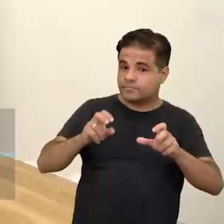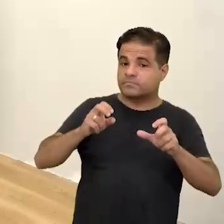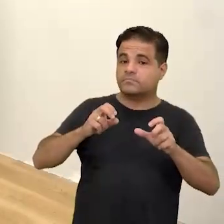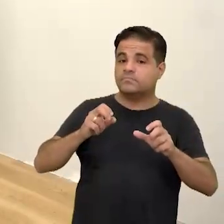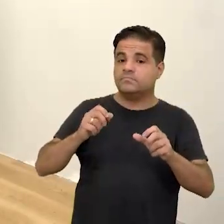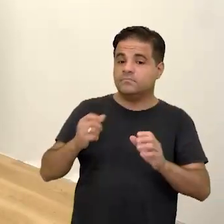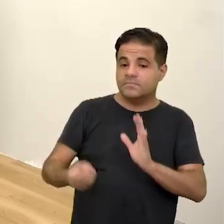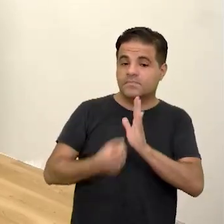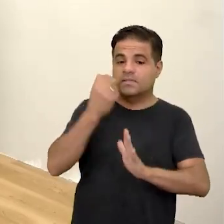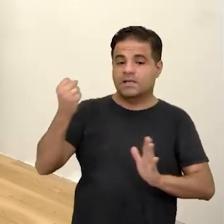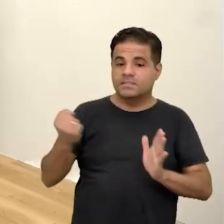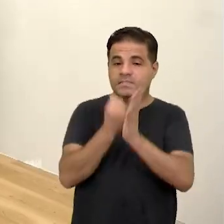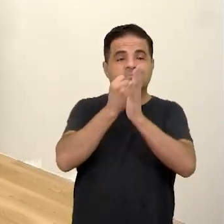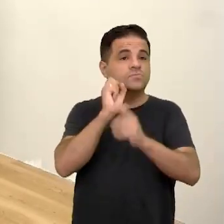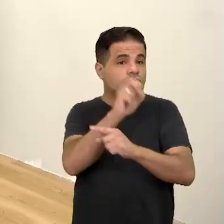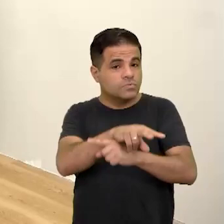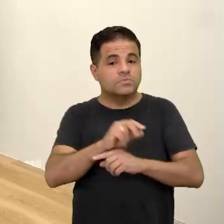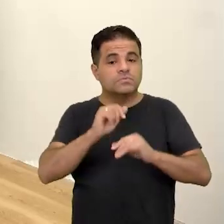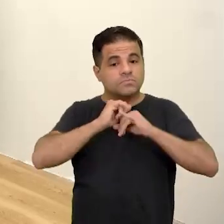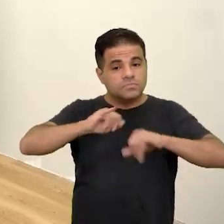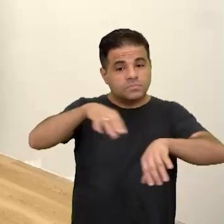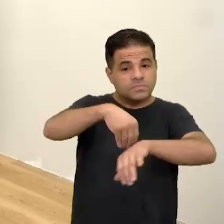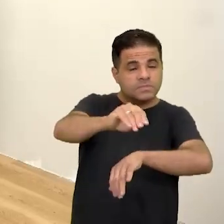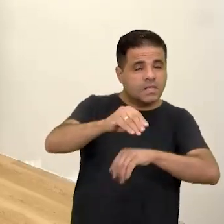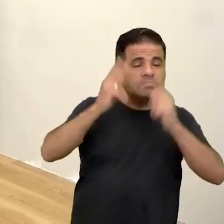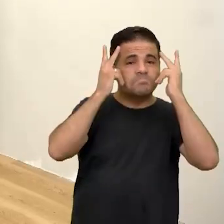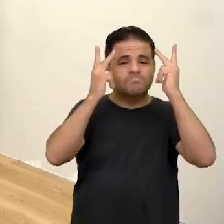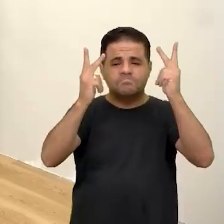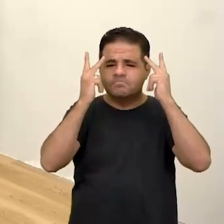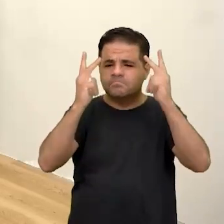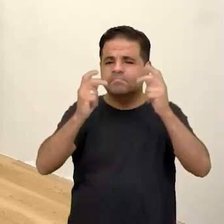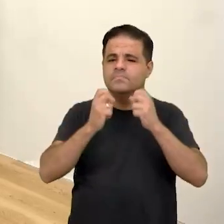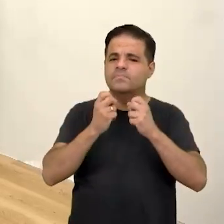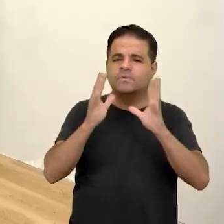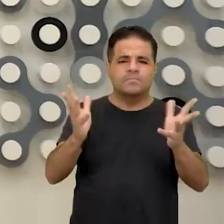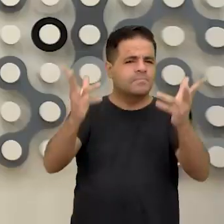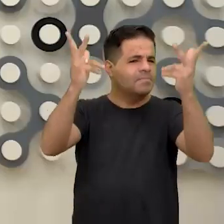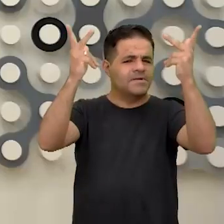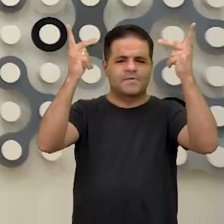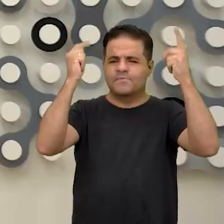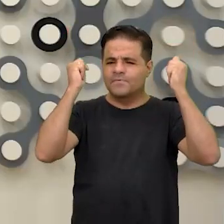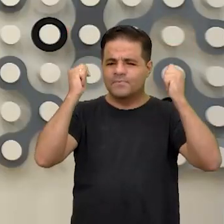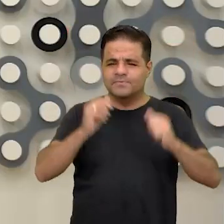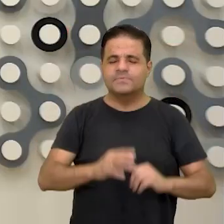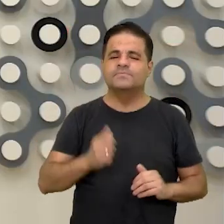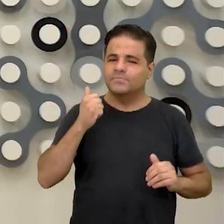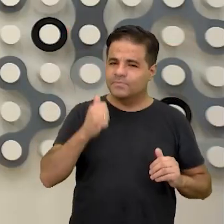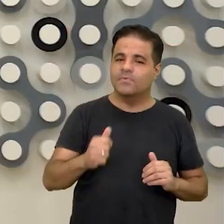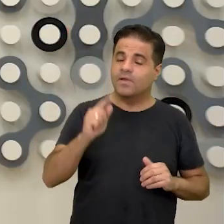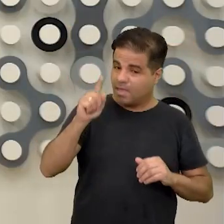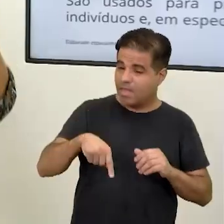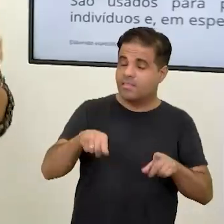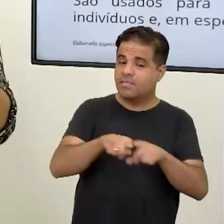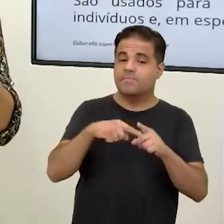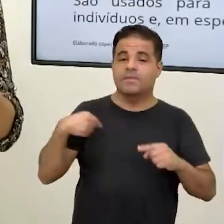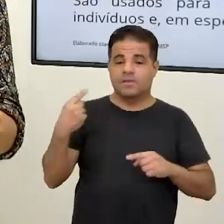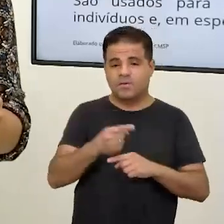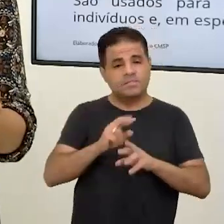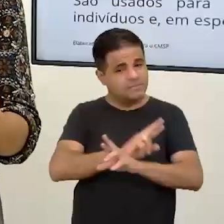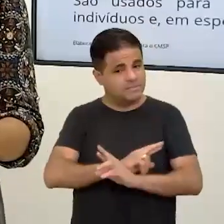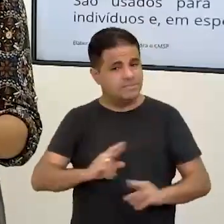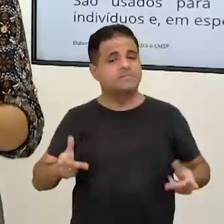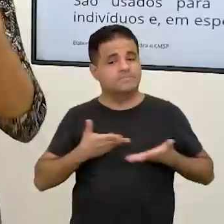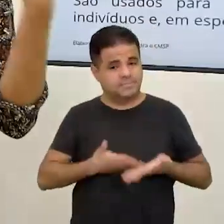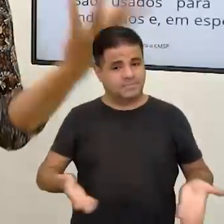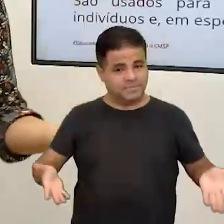produzir símbolos para tornar uma mensagem comum. Isso é maravilhoso, não é? Sim, totalmente. Então, essa também é a nossa grande